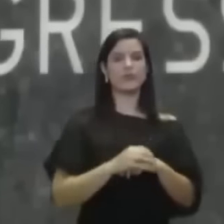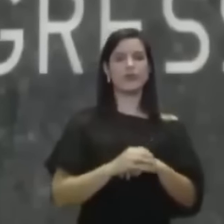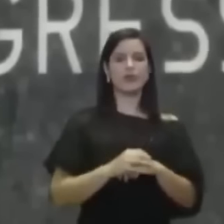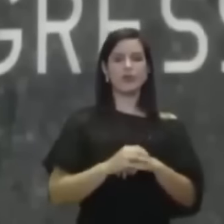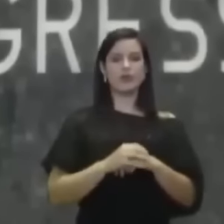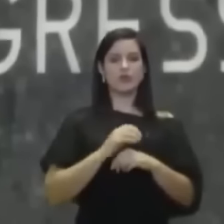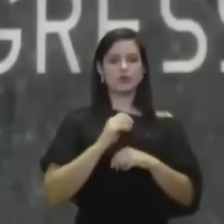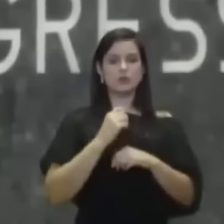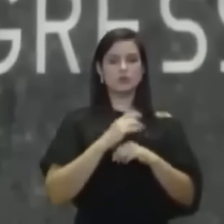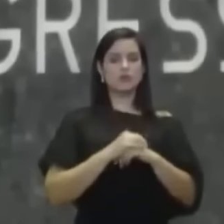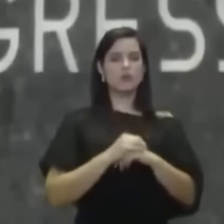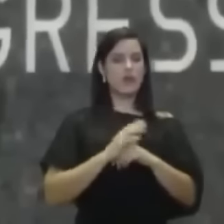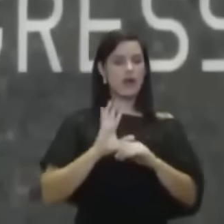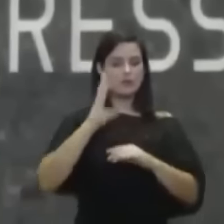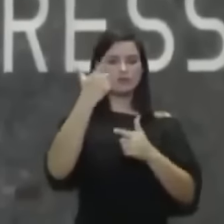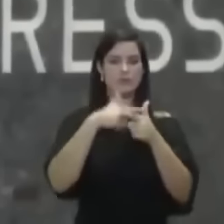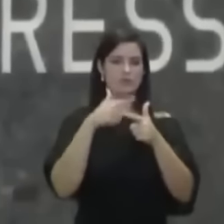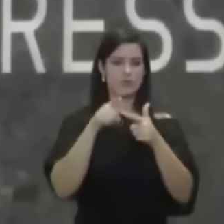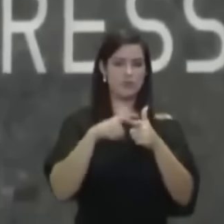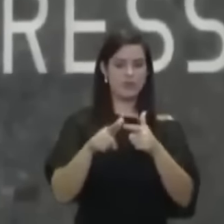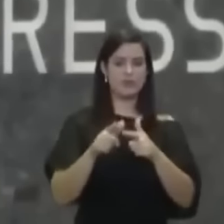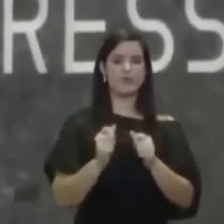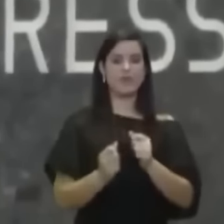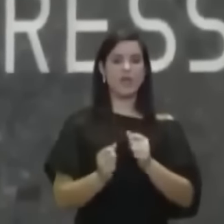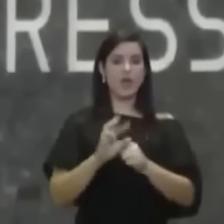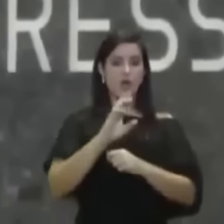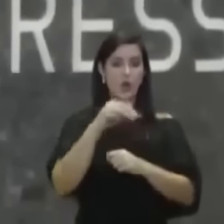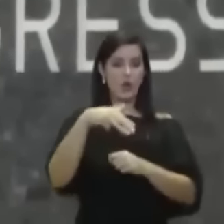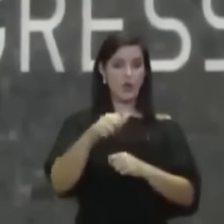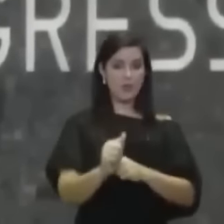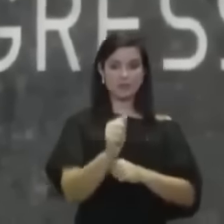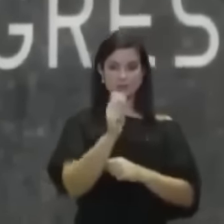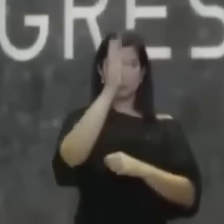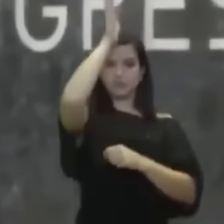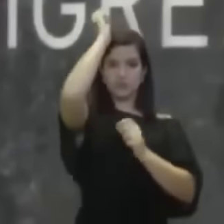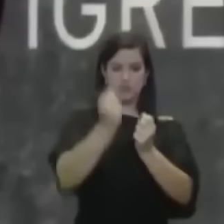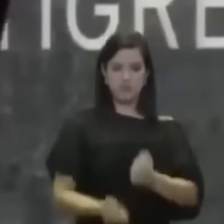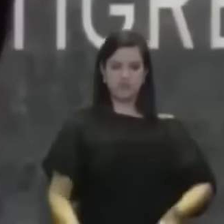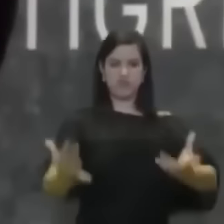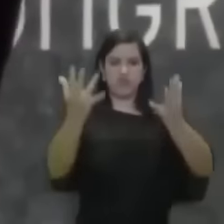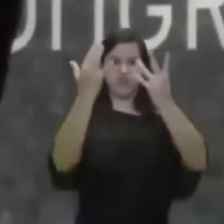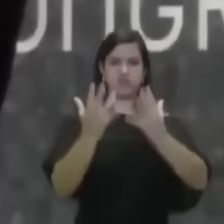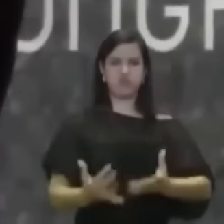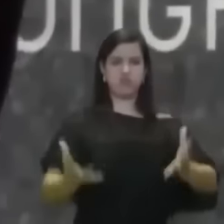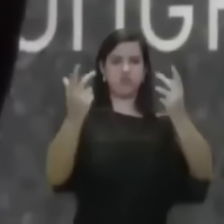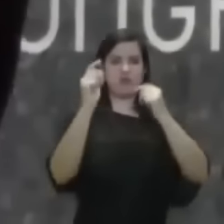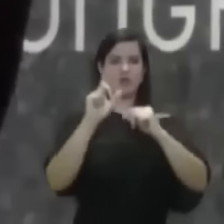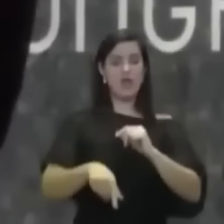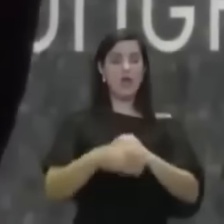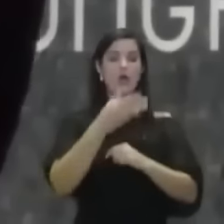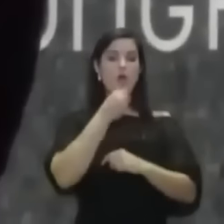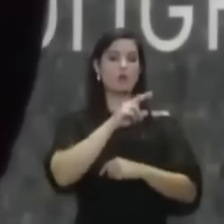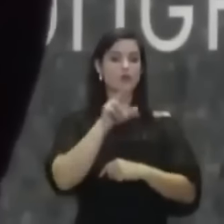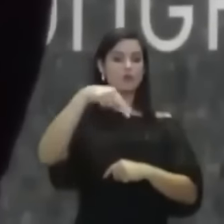Romano. A capital do Império, a cidade de Roma, foi incendiada. E dizem os historiadores que foi incendiada pelo próprio